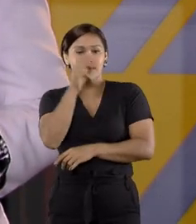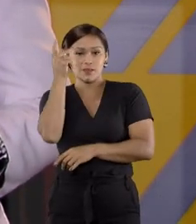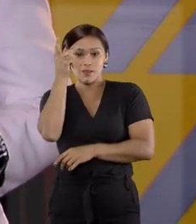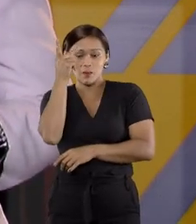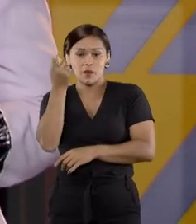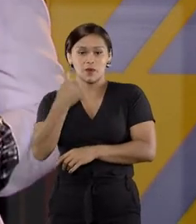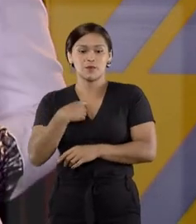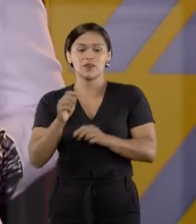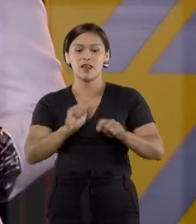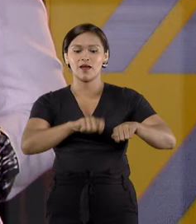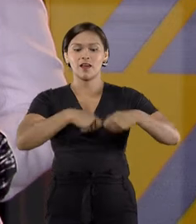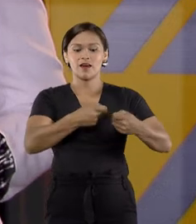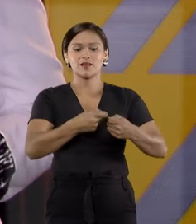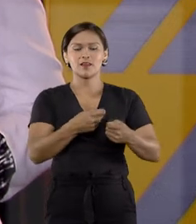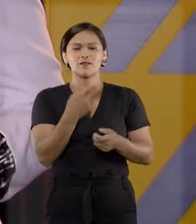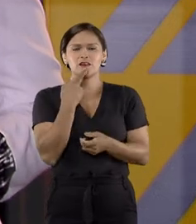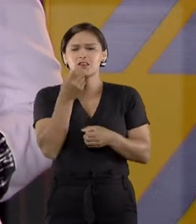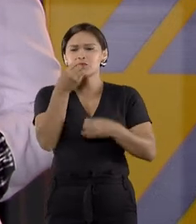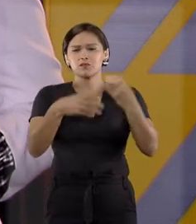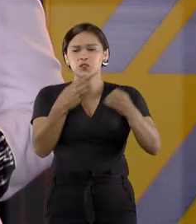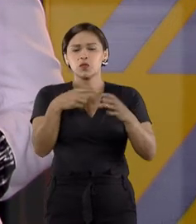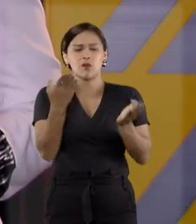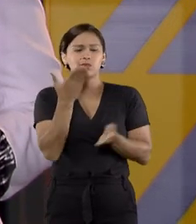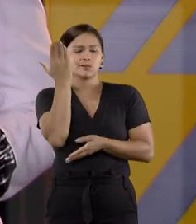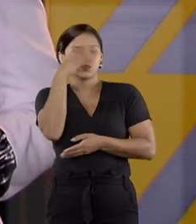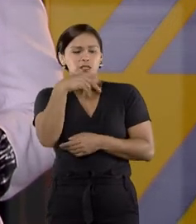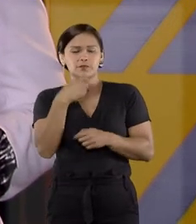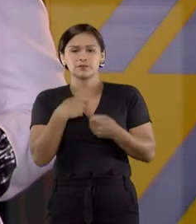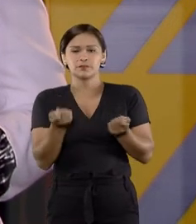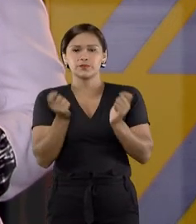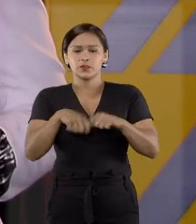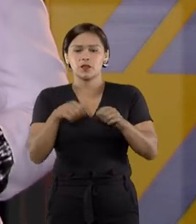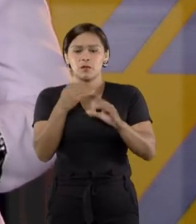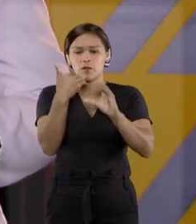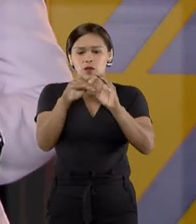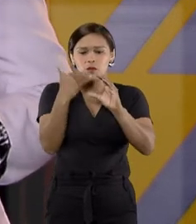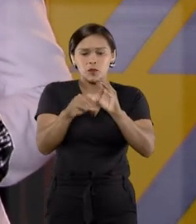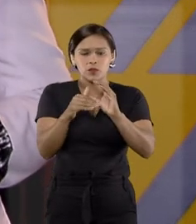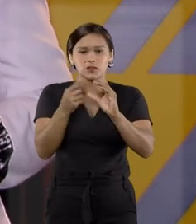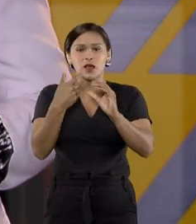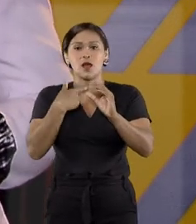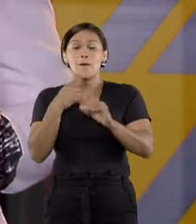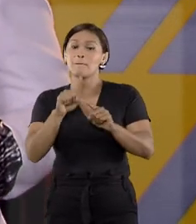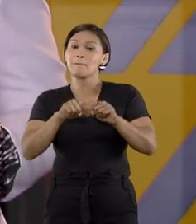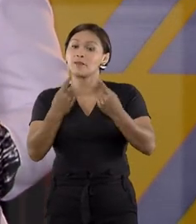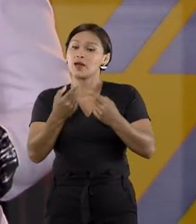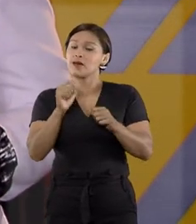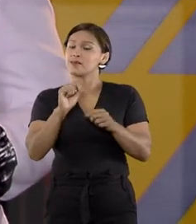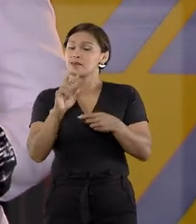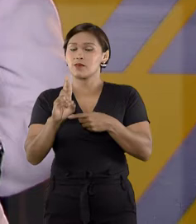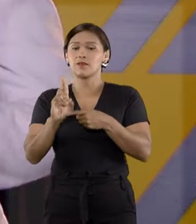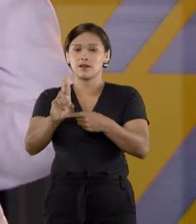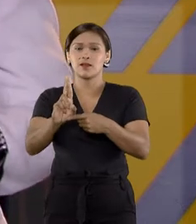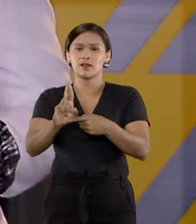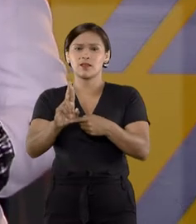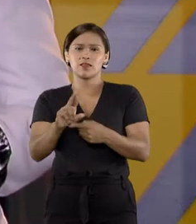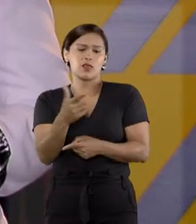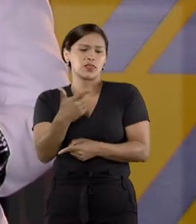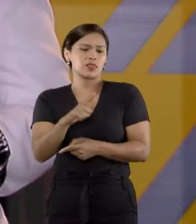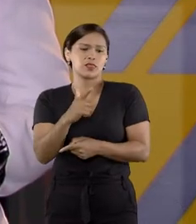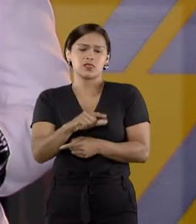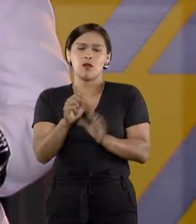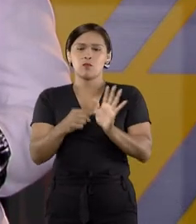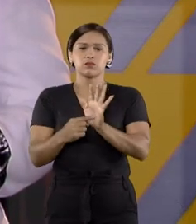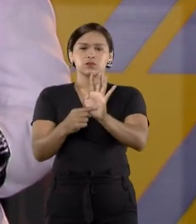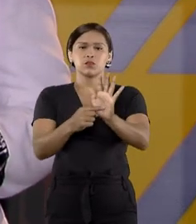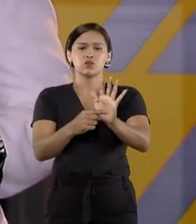São Paulo. A defesa alegou que não foram considerados os fatos noticiados pelo portal The Intercept, mas para o relator não foi